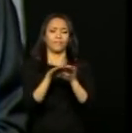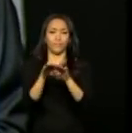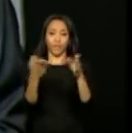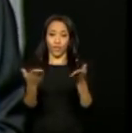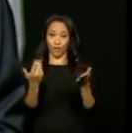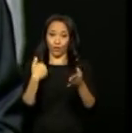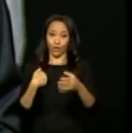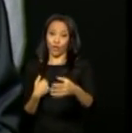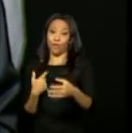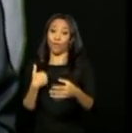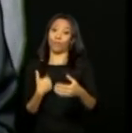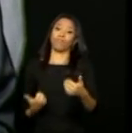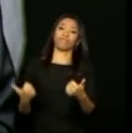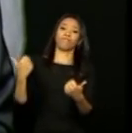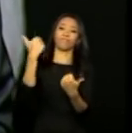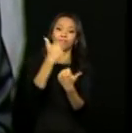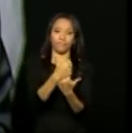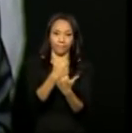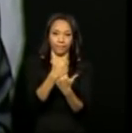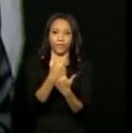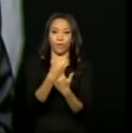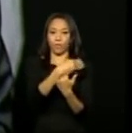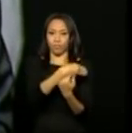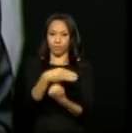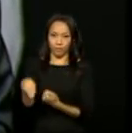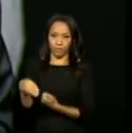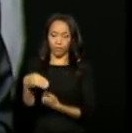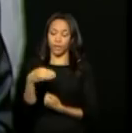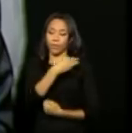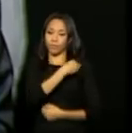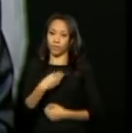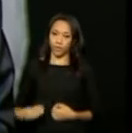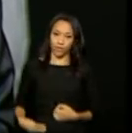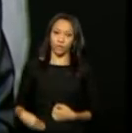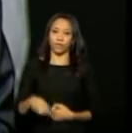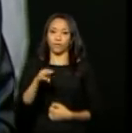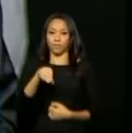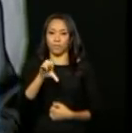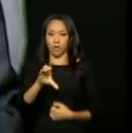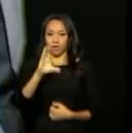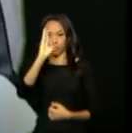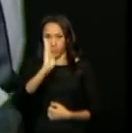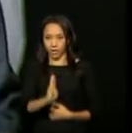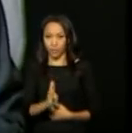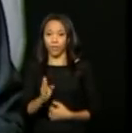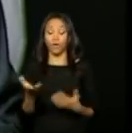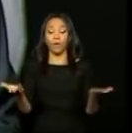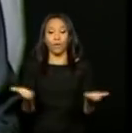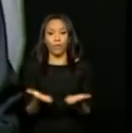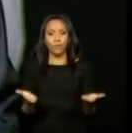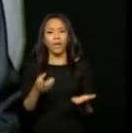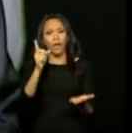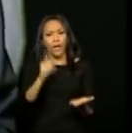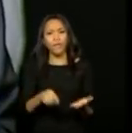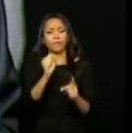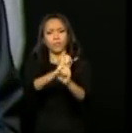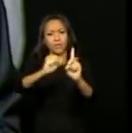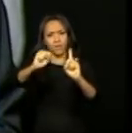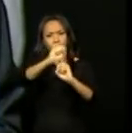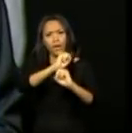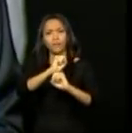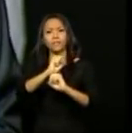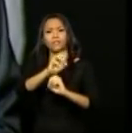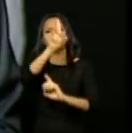ministro da Cultura do Brasil. A experiência da política é, nas sociedades democráticas, uma disputa